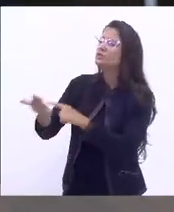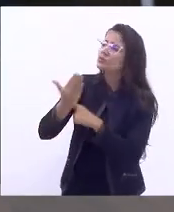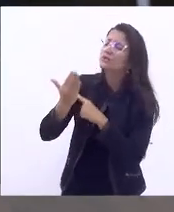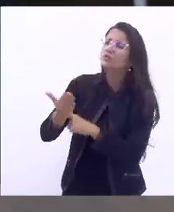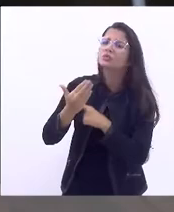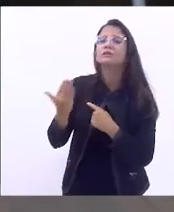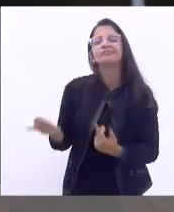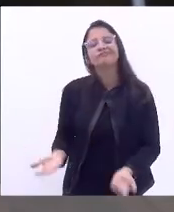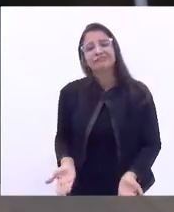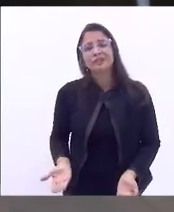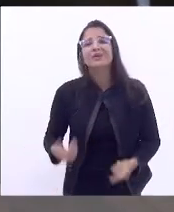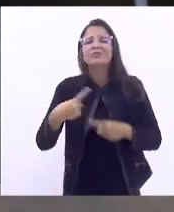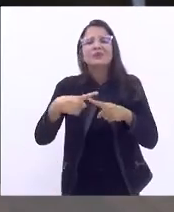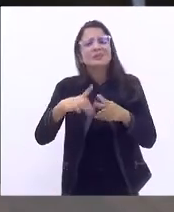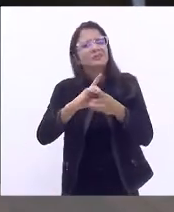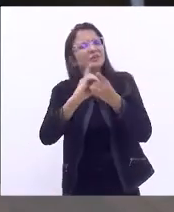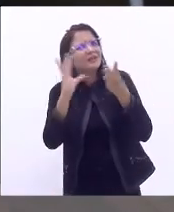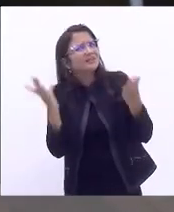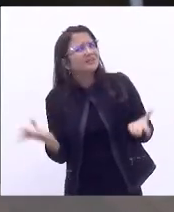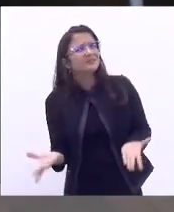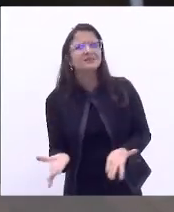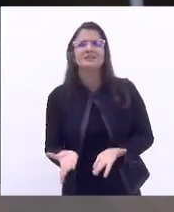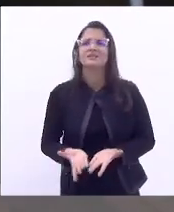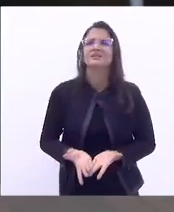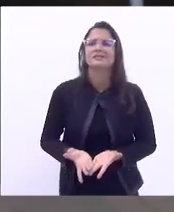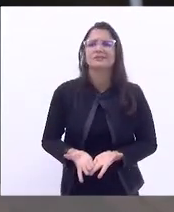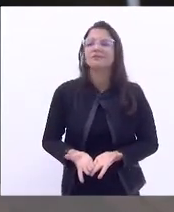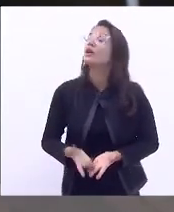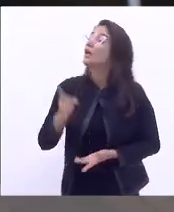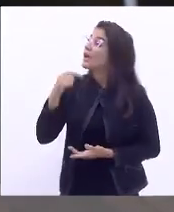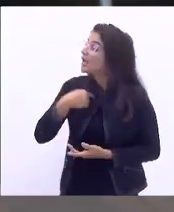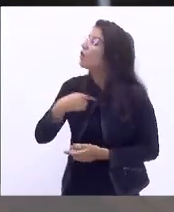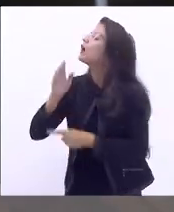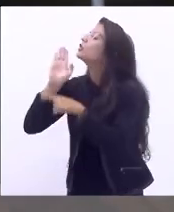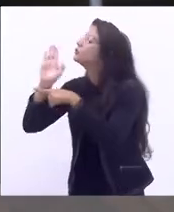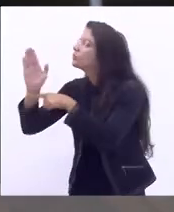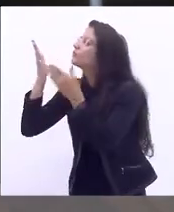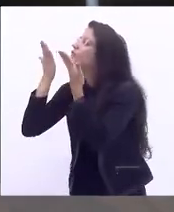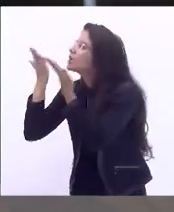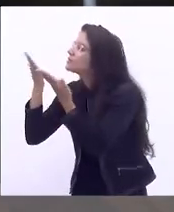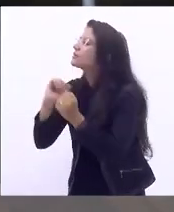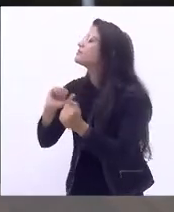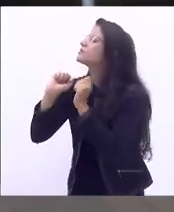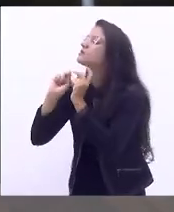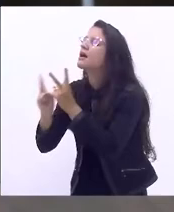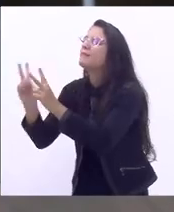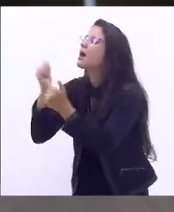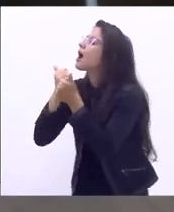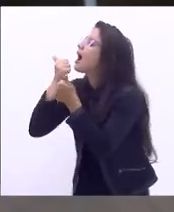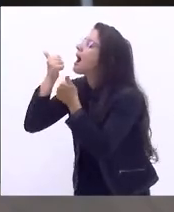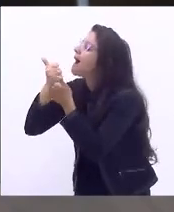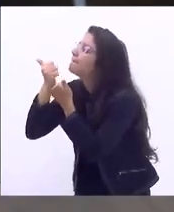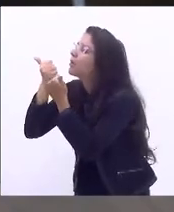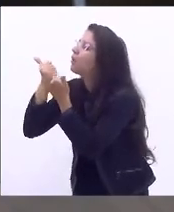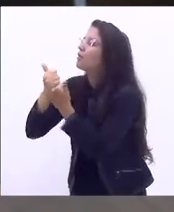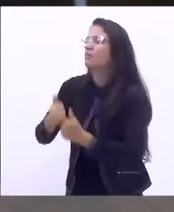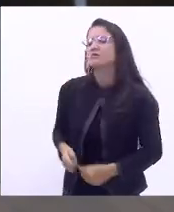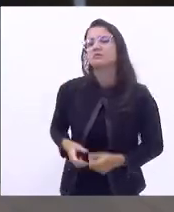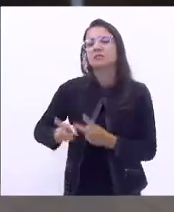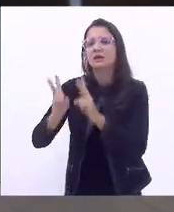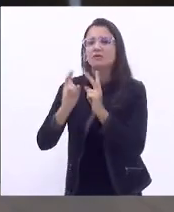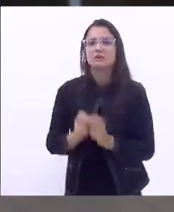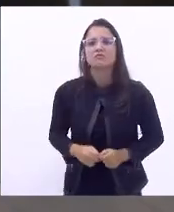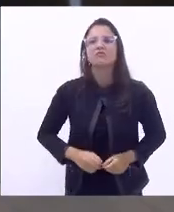nossa democracia tão ameaçada. Conte com o meu apoio, Cris Gêmea, sempre incondicional.